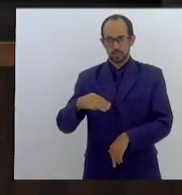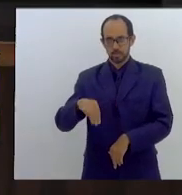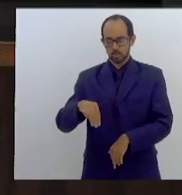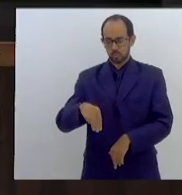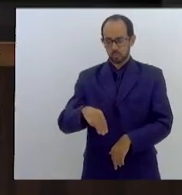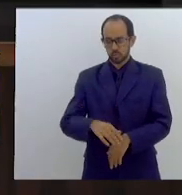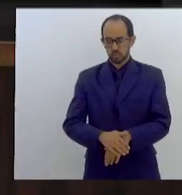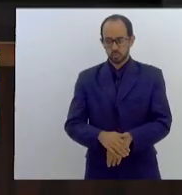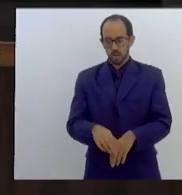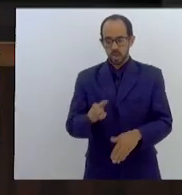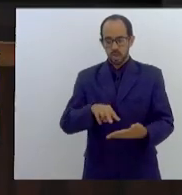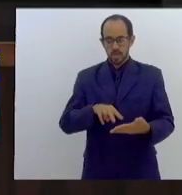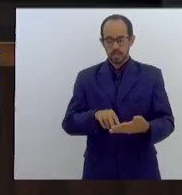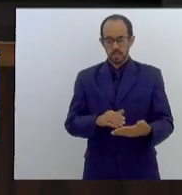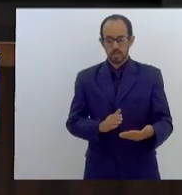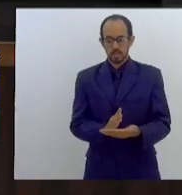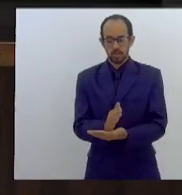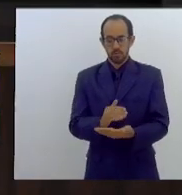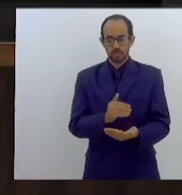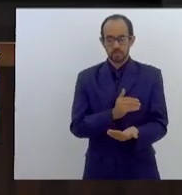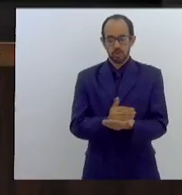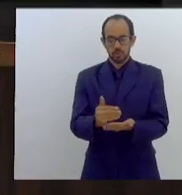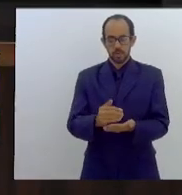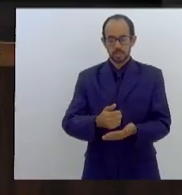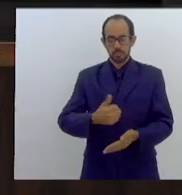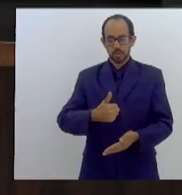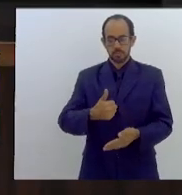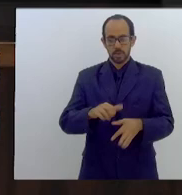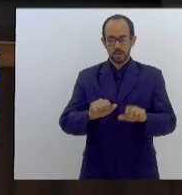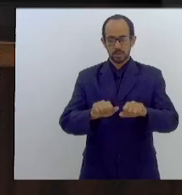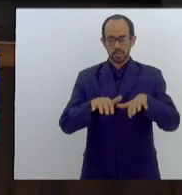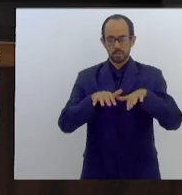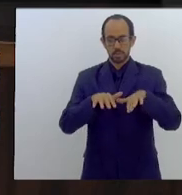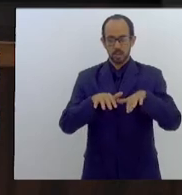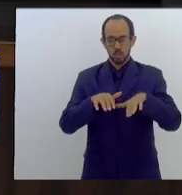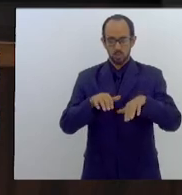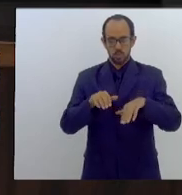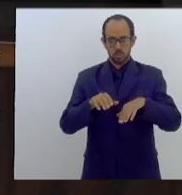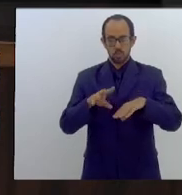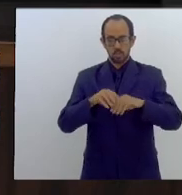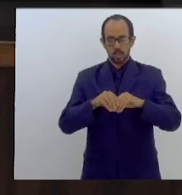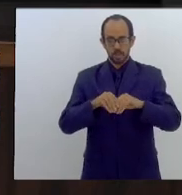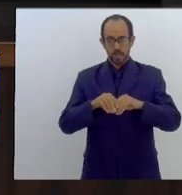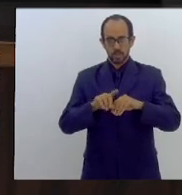Lida e aprovada a ata, passa-se à ordem da primeira sessão extraordinária do dia.